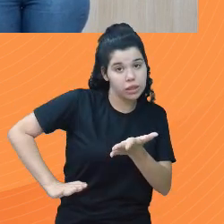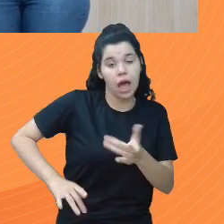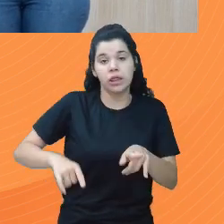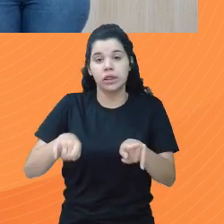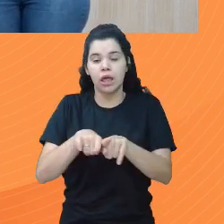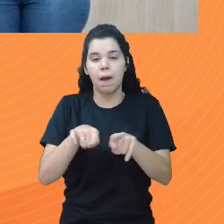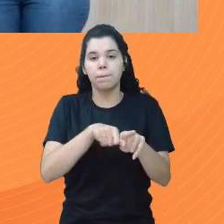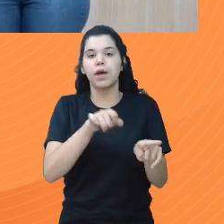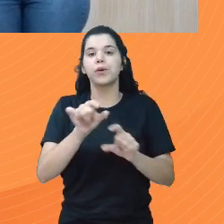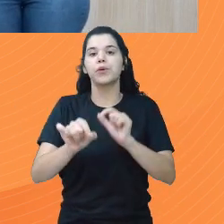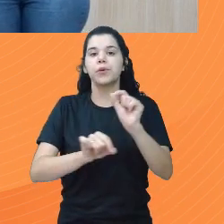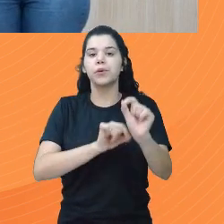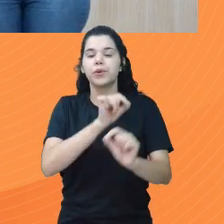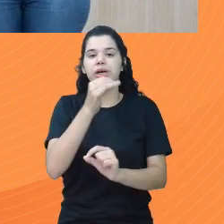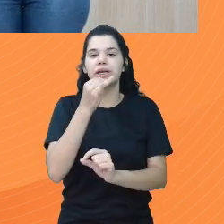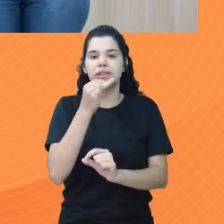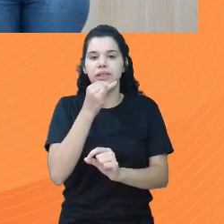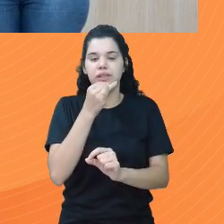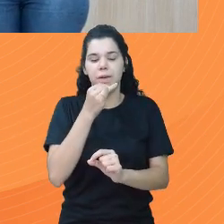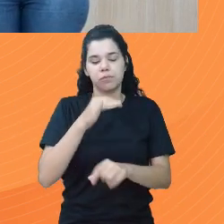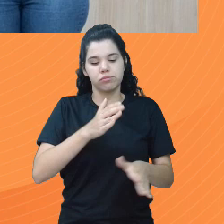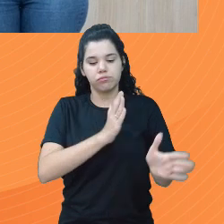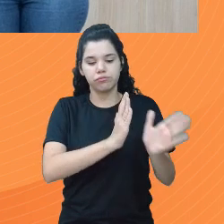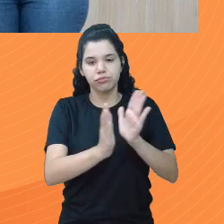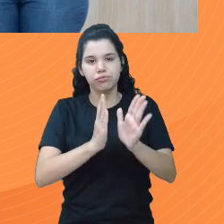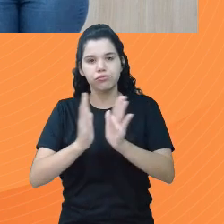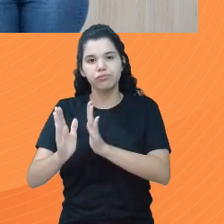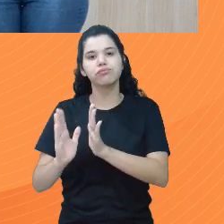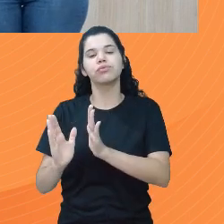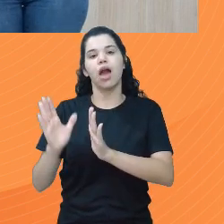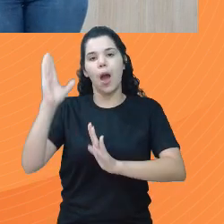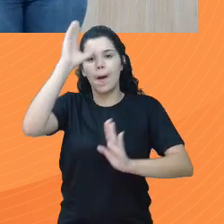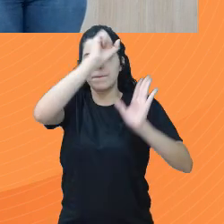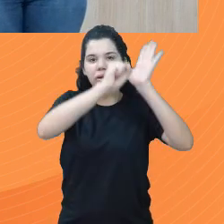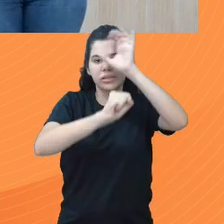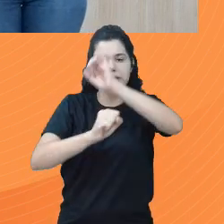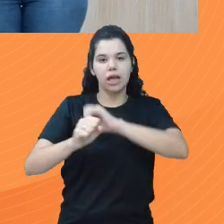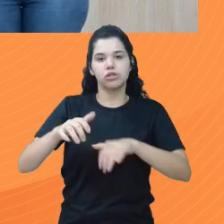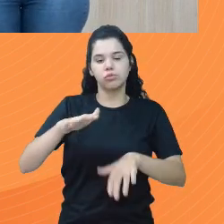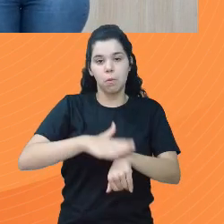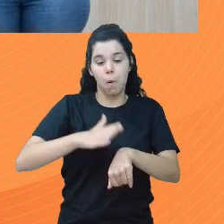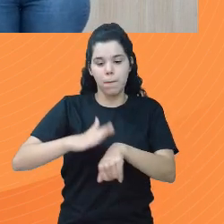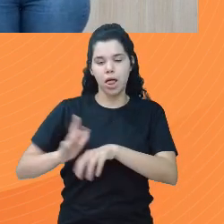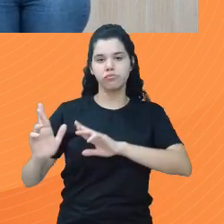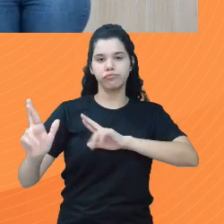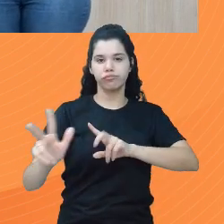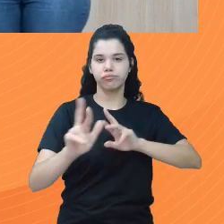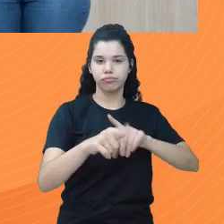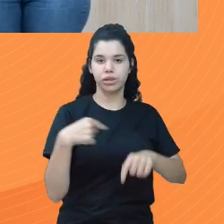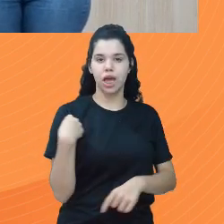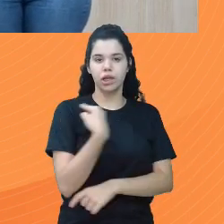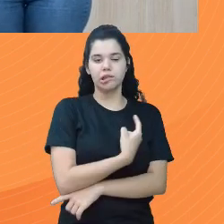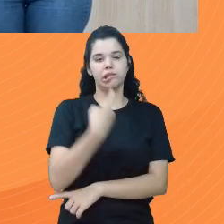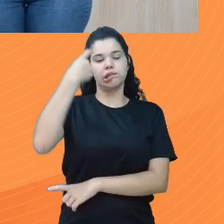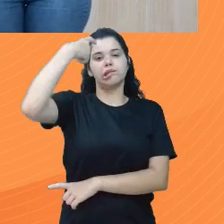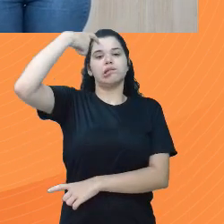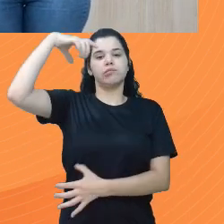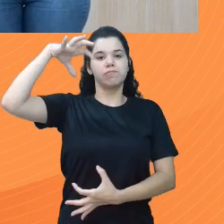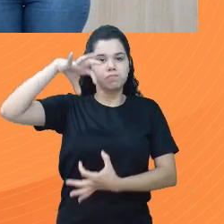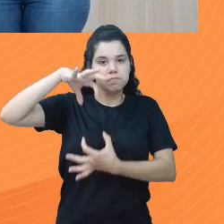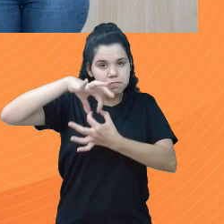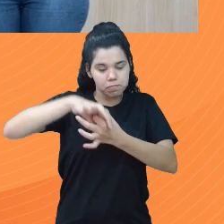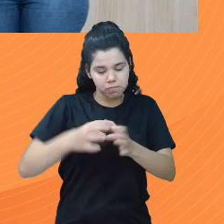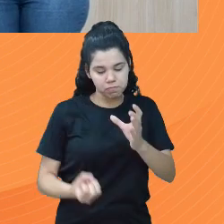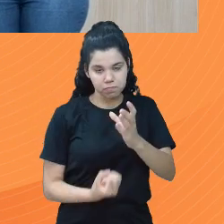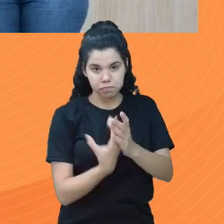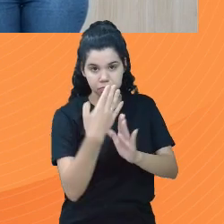contato com momentos de aprendizagens em contextos diferentes, e a gente vai pensar tudo isso, traçar